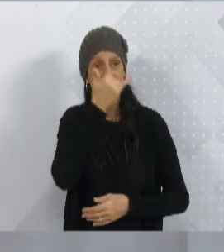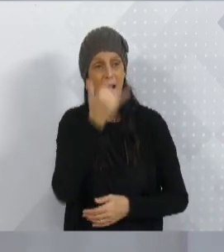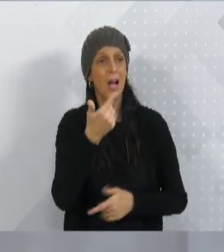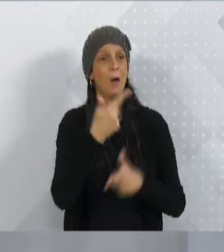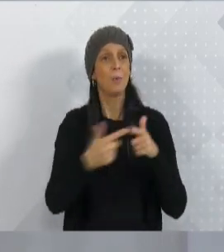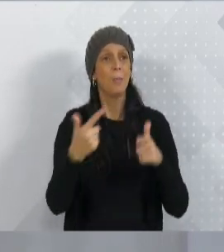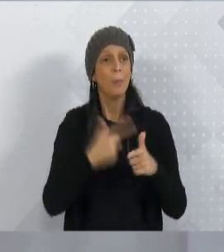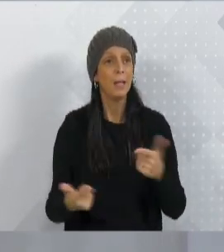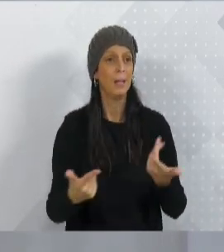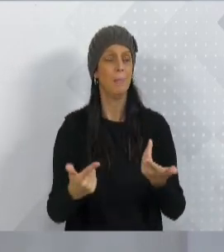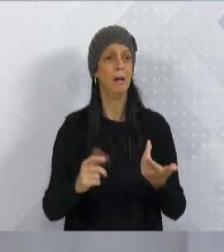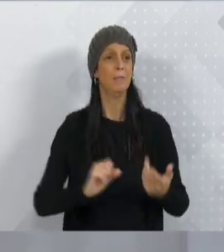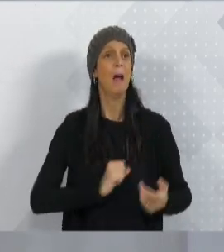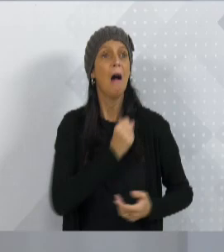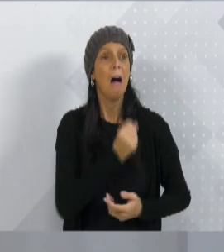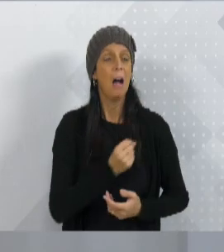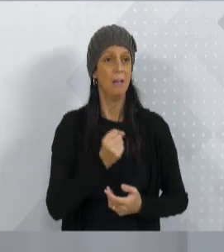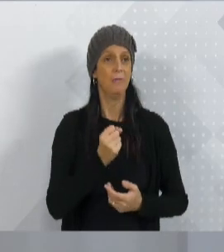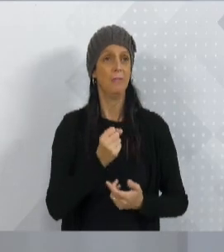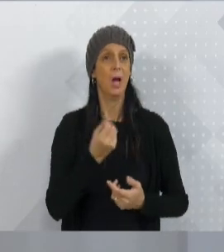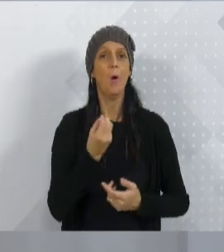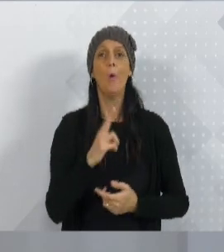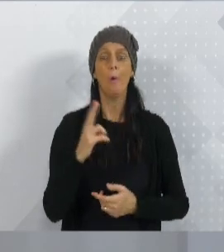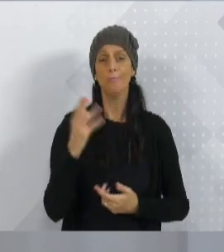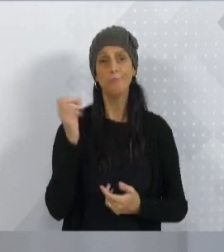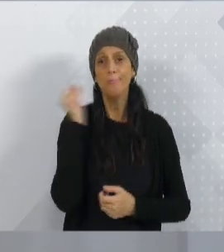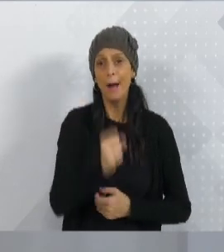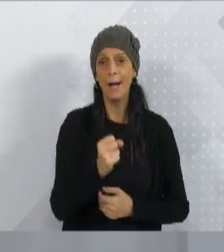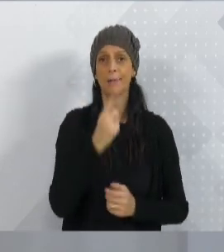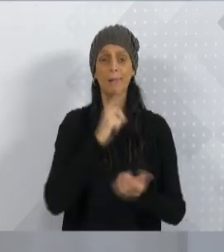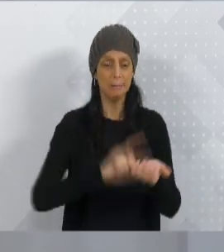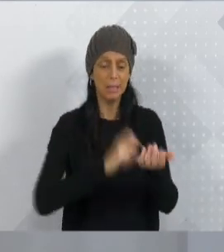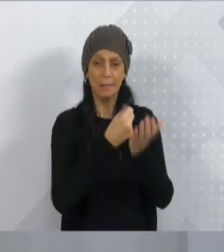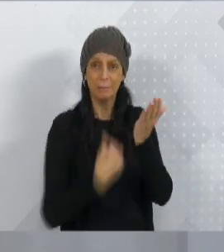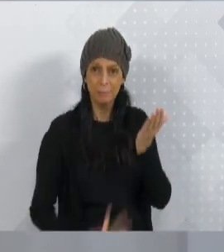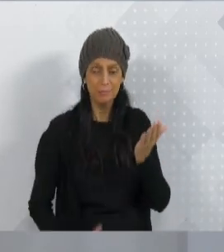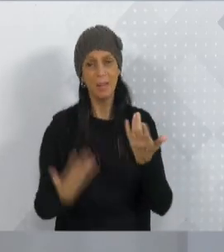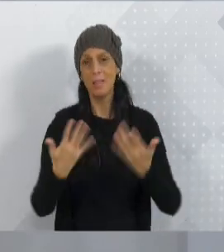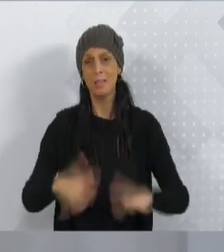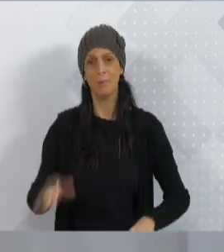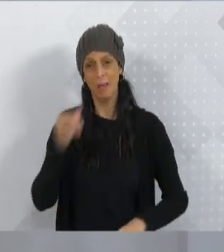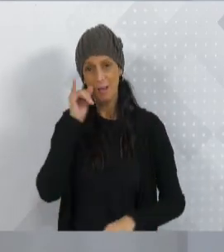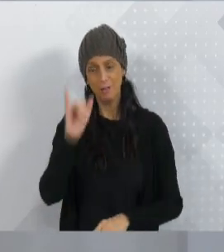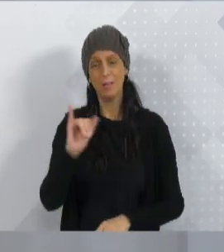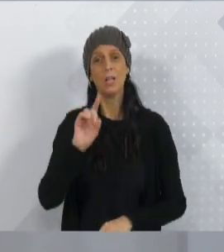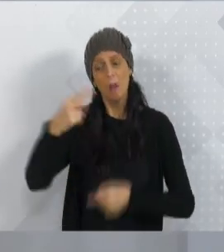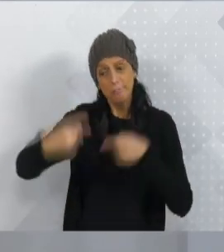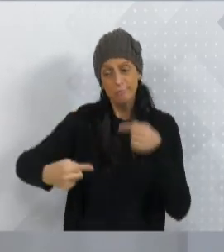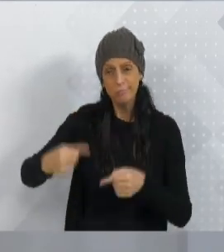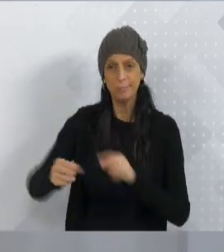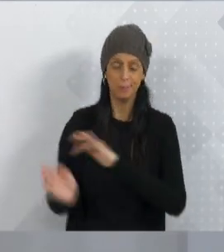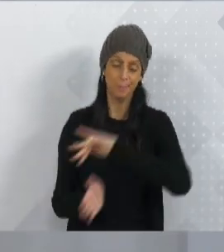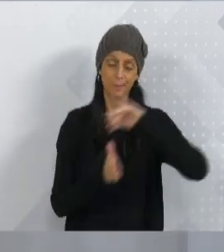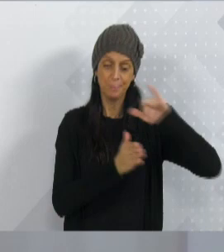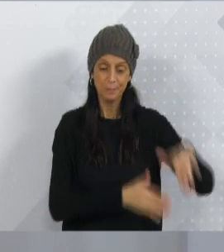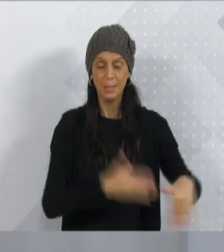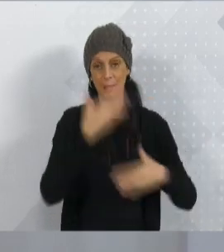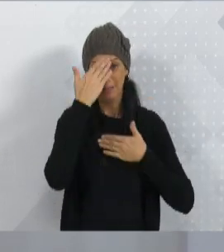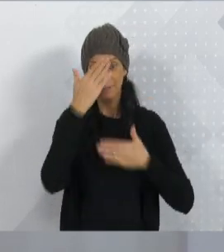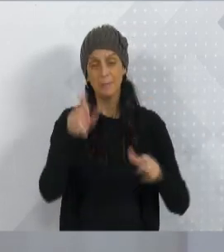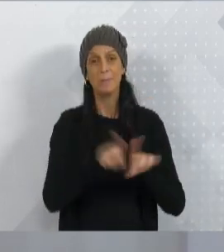dúvidas que a gente não tá muito distante disso feito essa reflexão Inicial Eu quero falar e agradecer a casa ao presidente